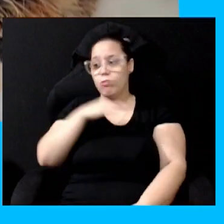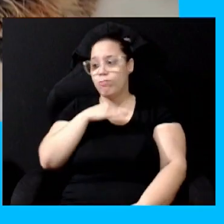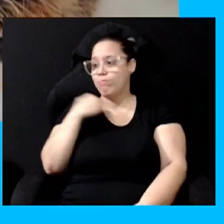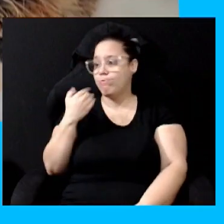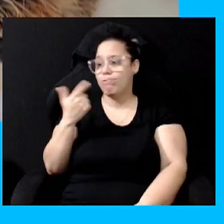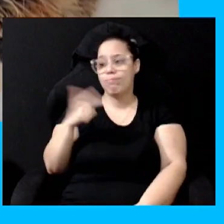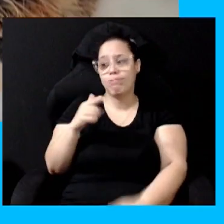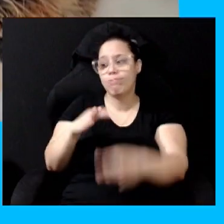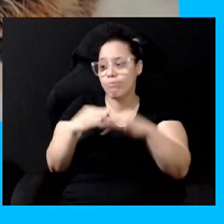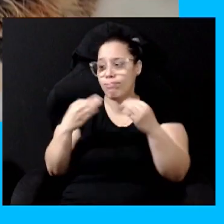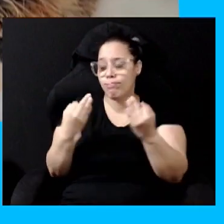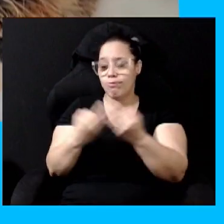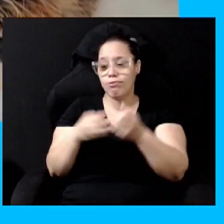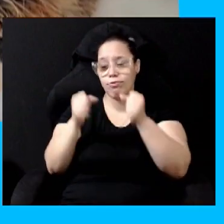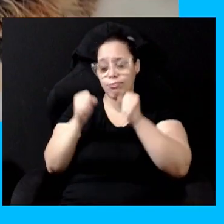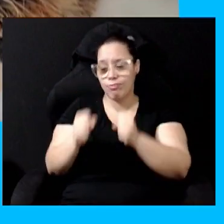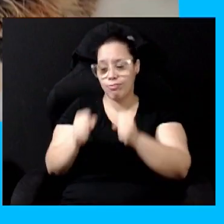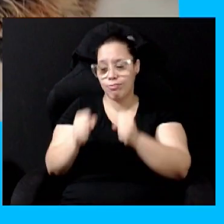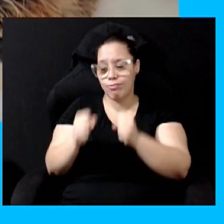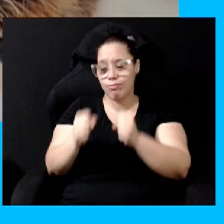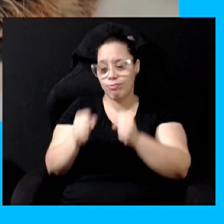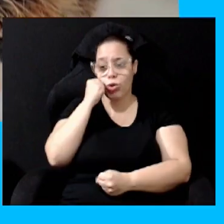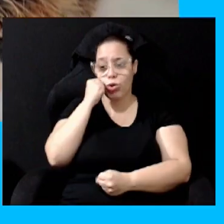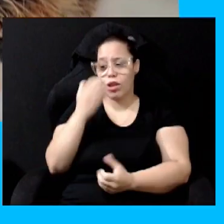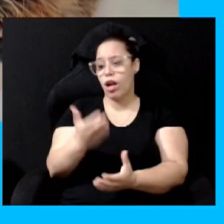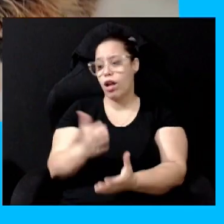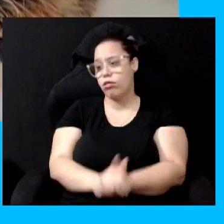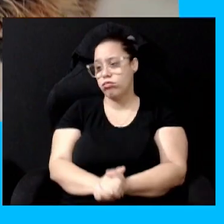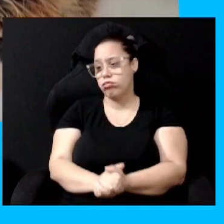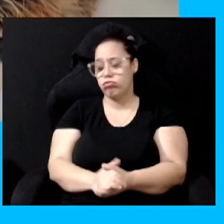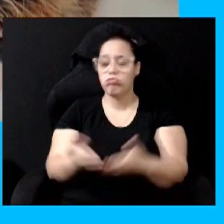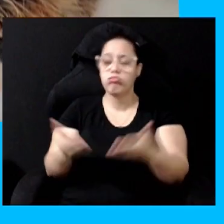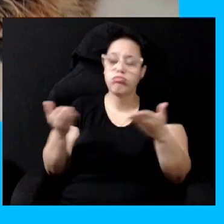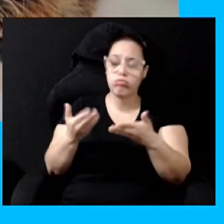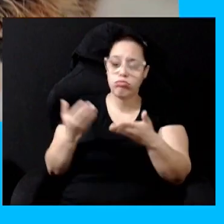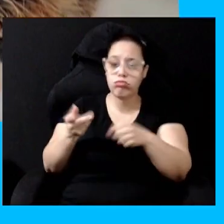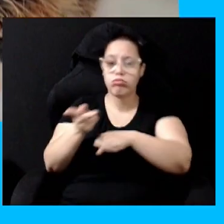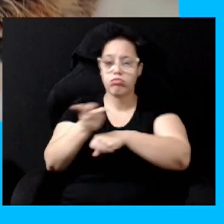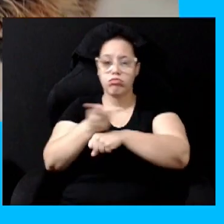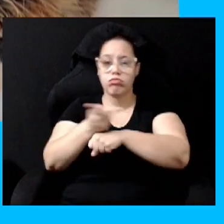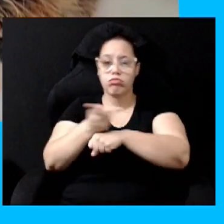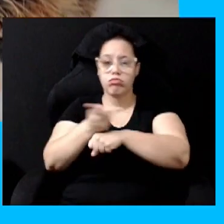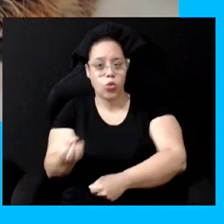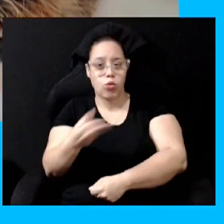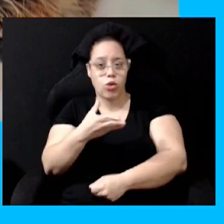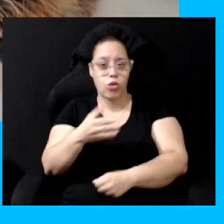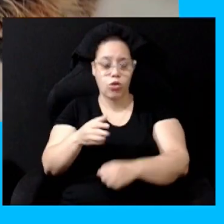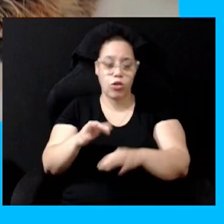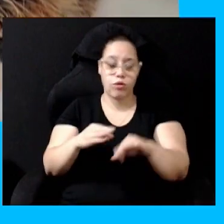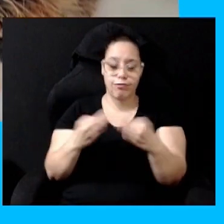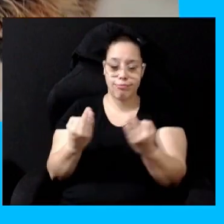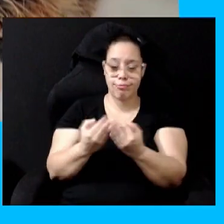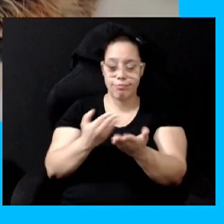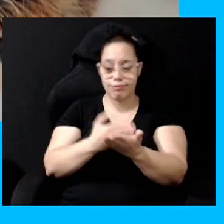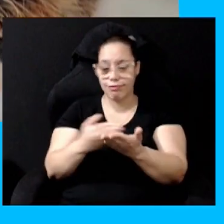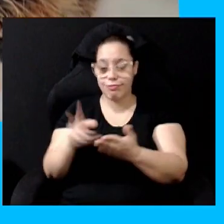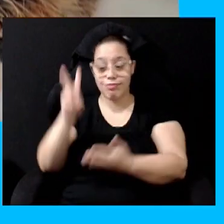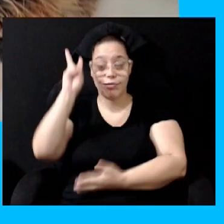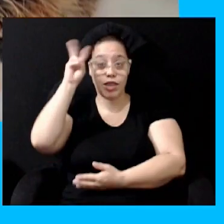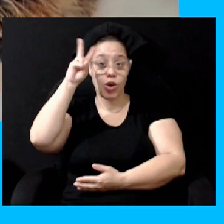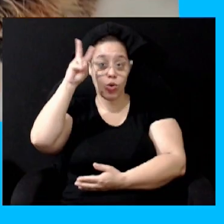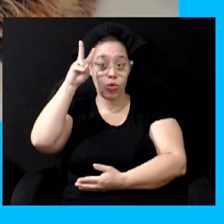que possa adotá-lo. Agora ele busca uma nova família para recomeçar a sua história. Para